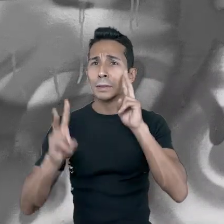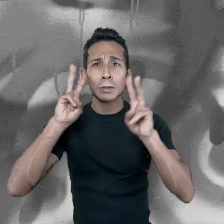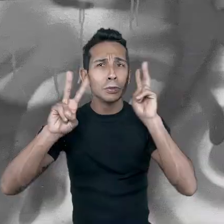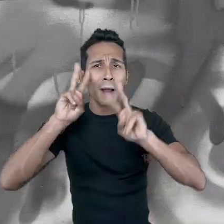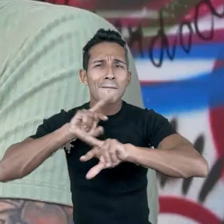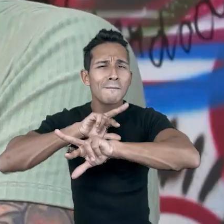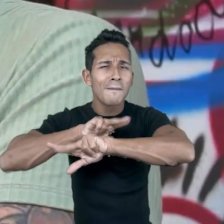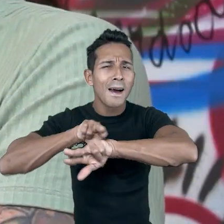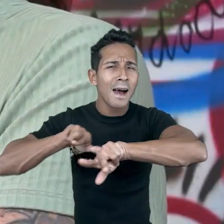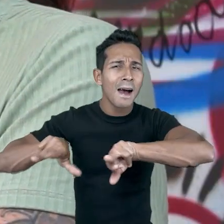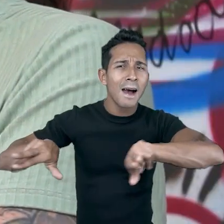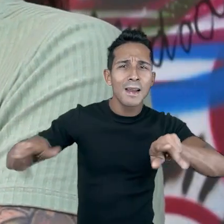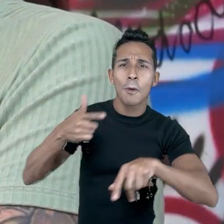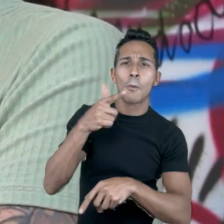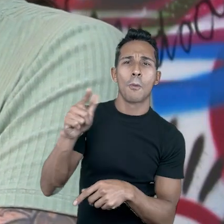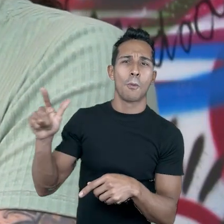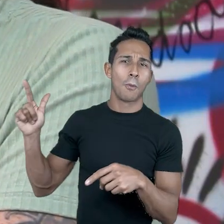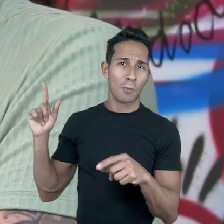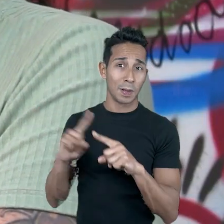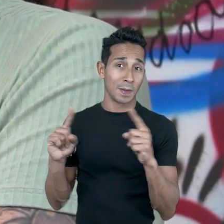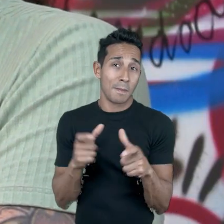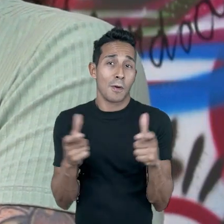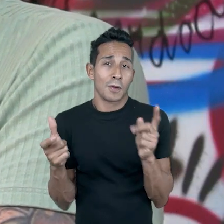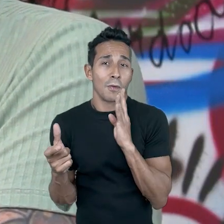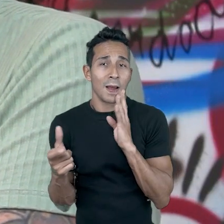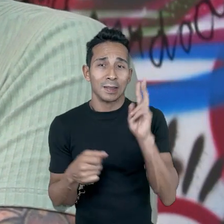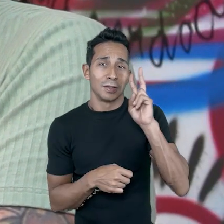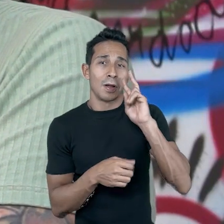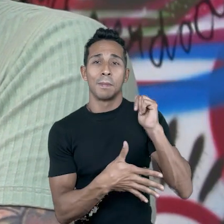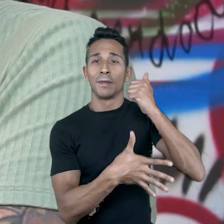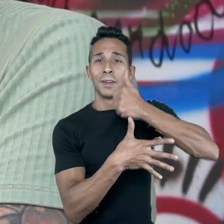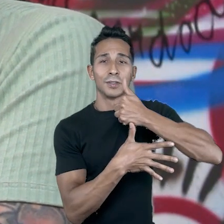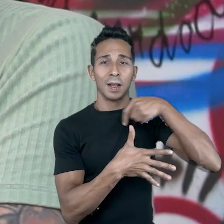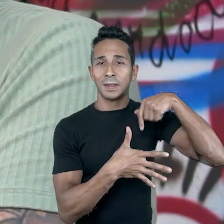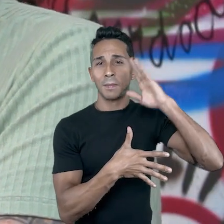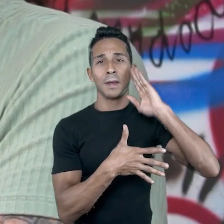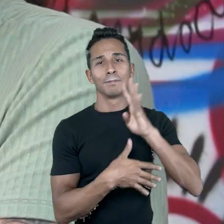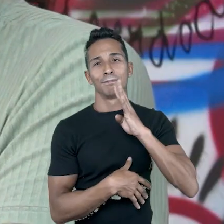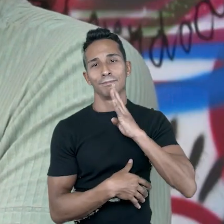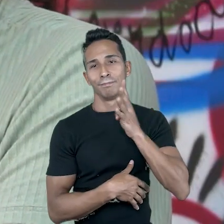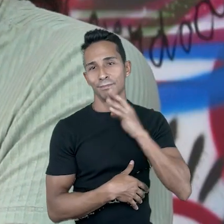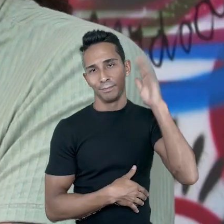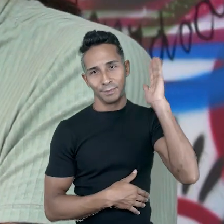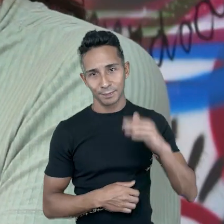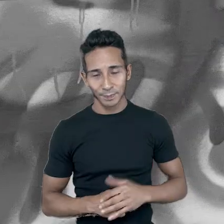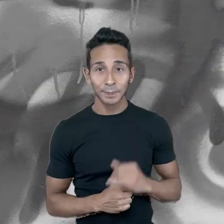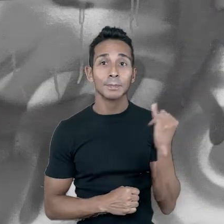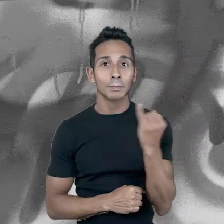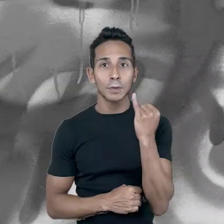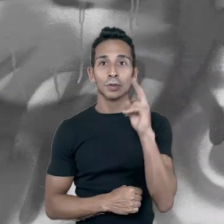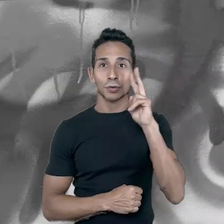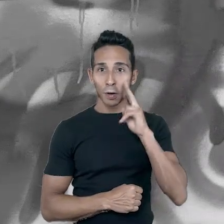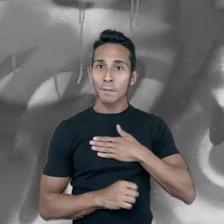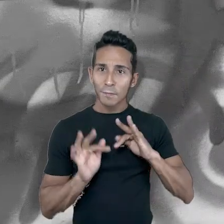outras também. É que as nossas histórias são ofuscadas pelas histórias das pessoas privilegiadas que dominam tudo aqui, entendeu? Mas